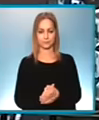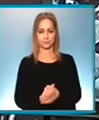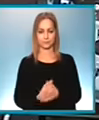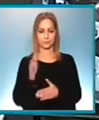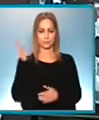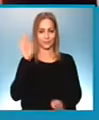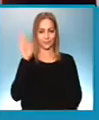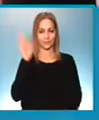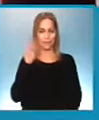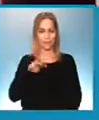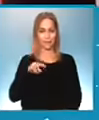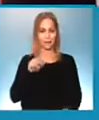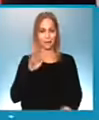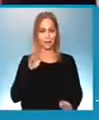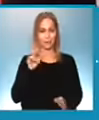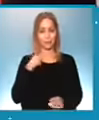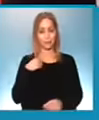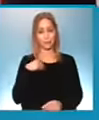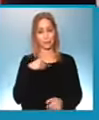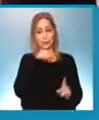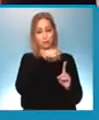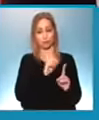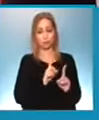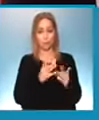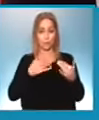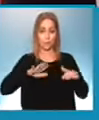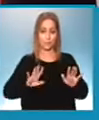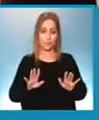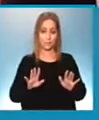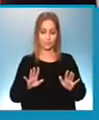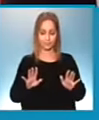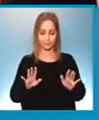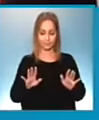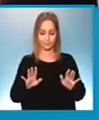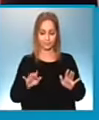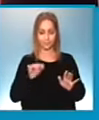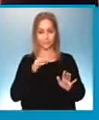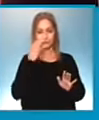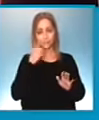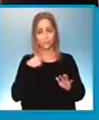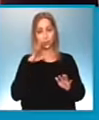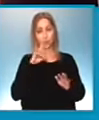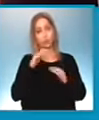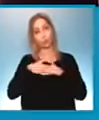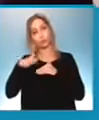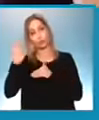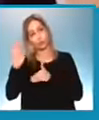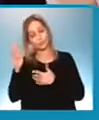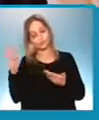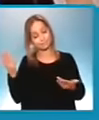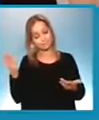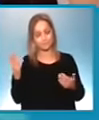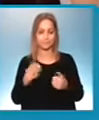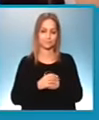Olá, Maia. Tenho pena de não estar aí, mas realmente, nesse dia, estou fora de Lisboa.